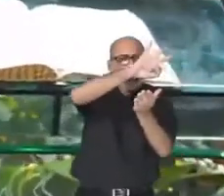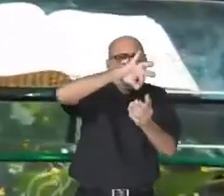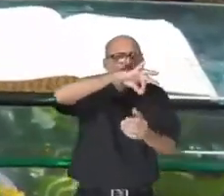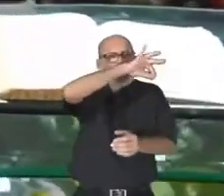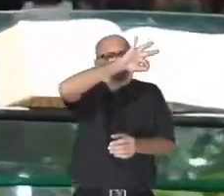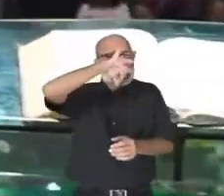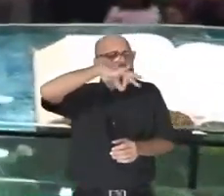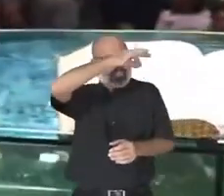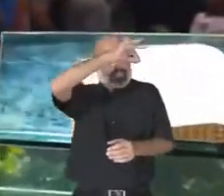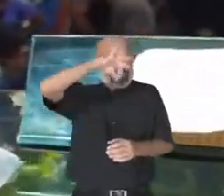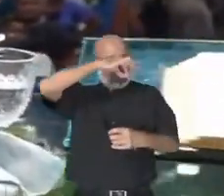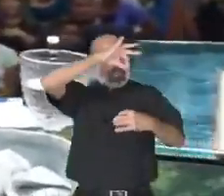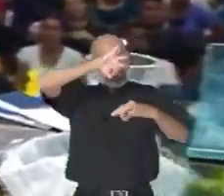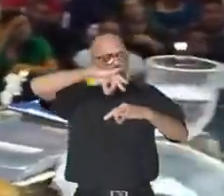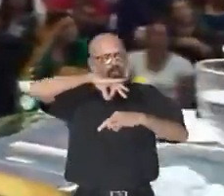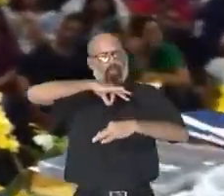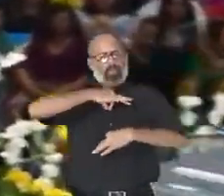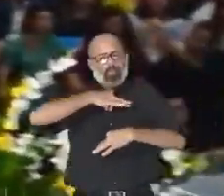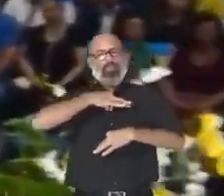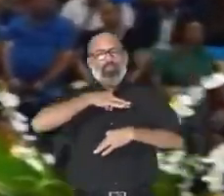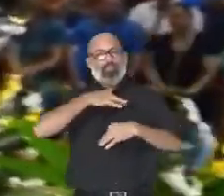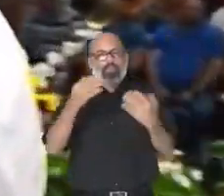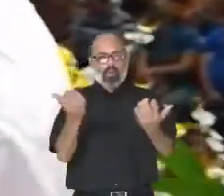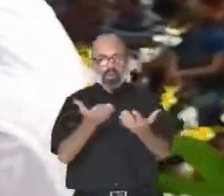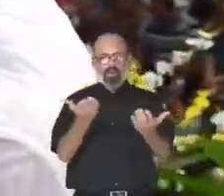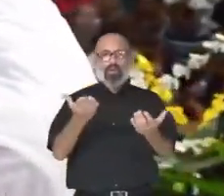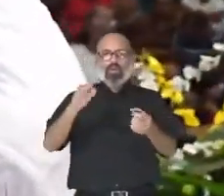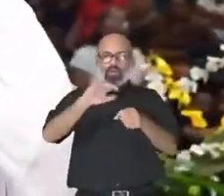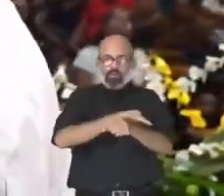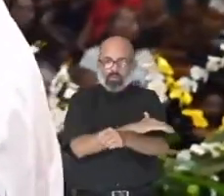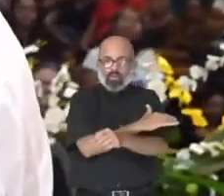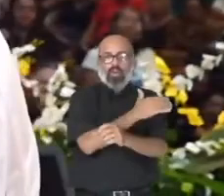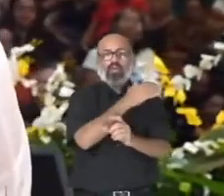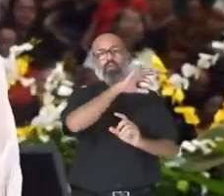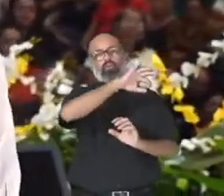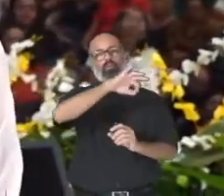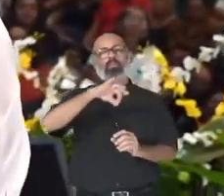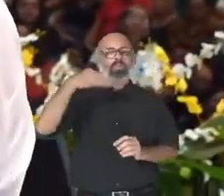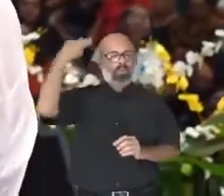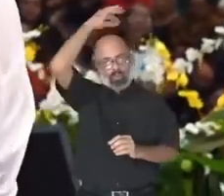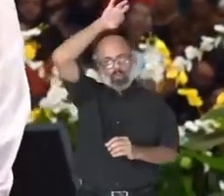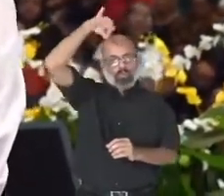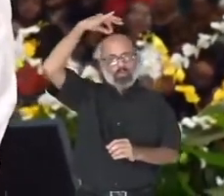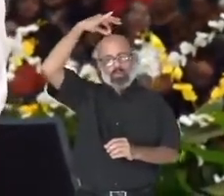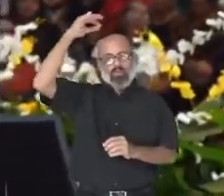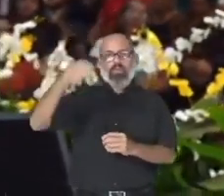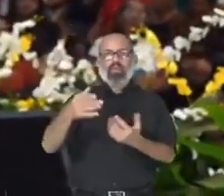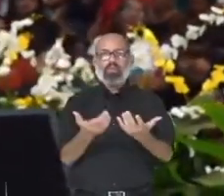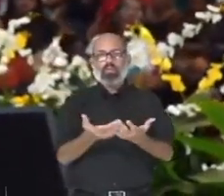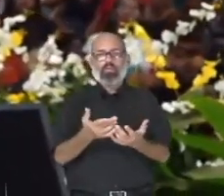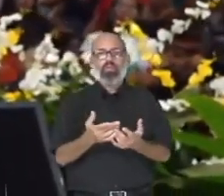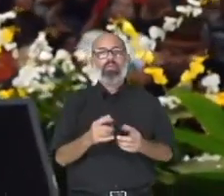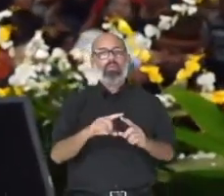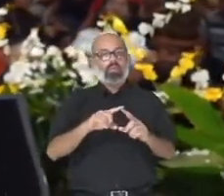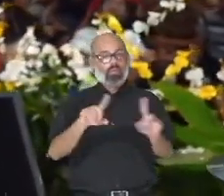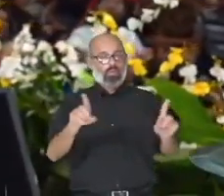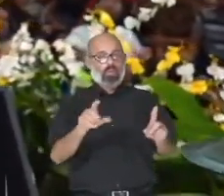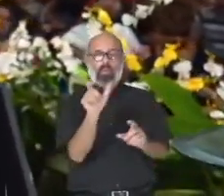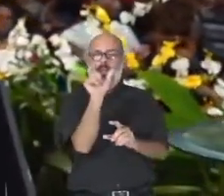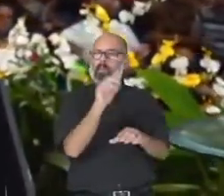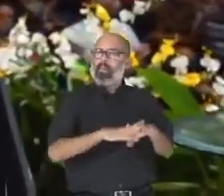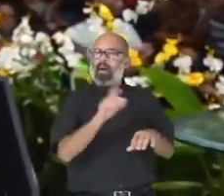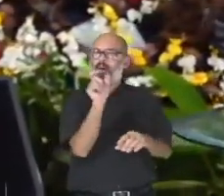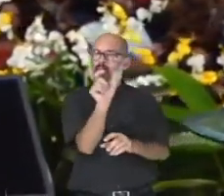entrou dentro deles. E agora que eles já estão cheios do Espírito Santo, O Senhor dá a eles mais uma palavra: não